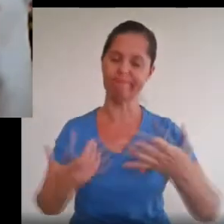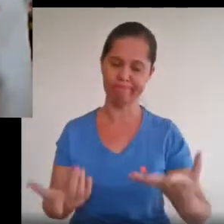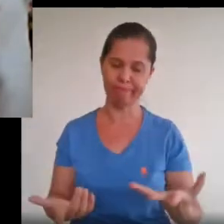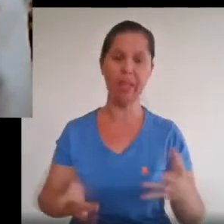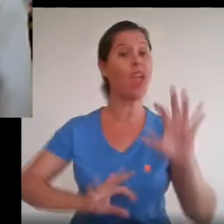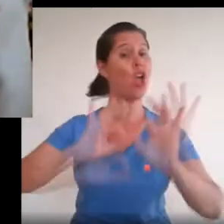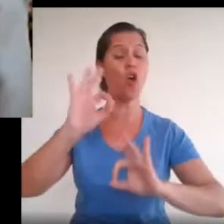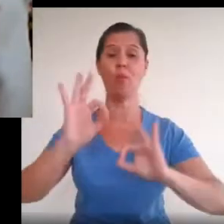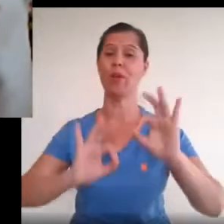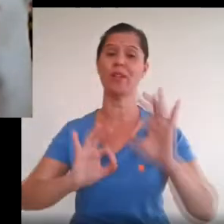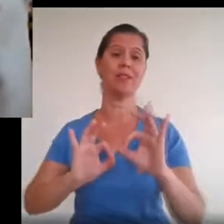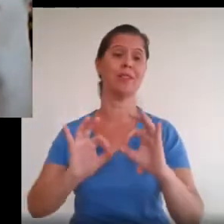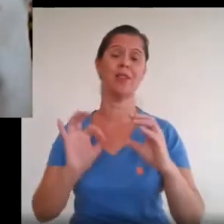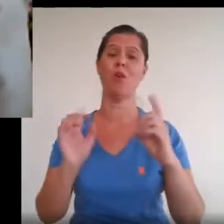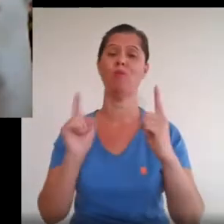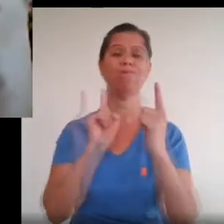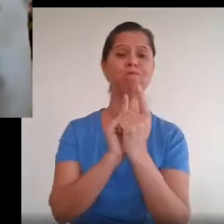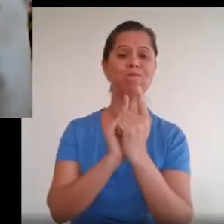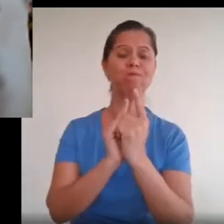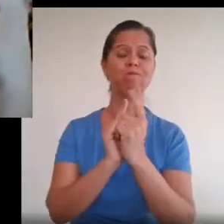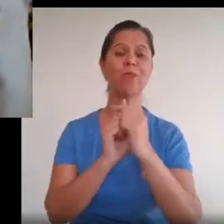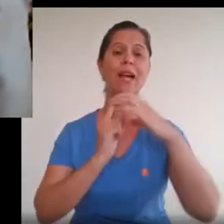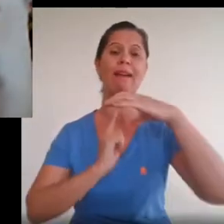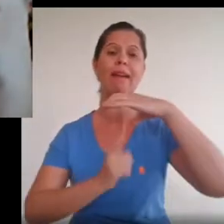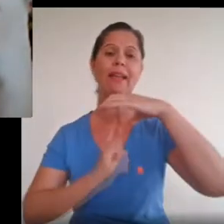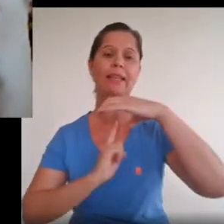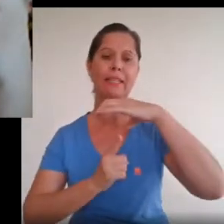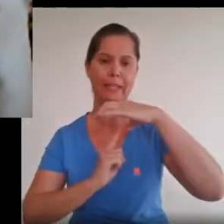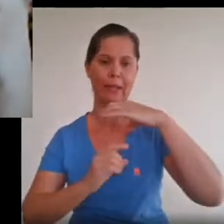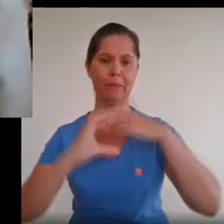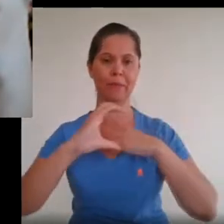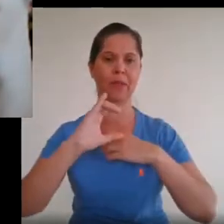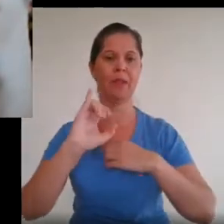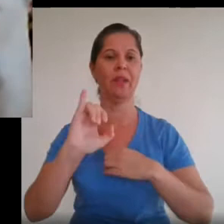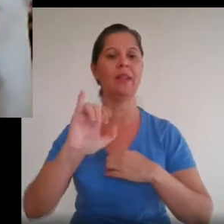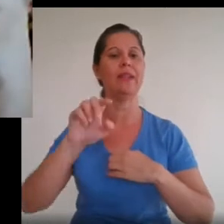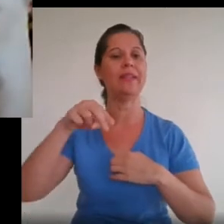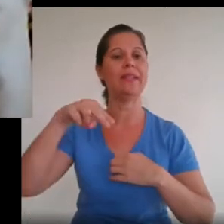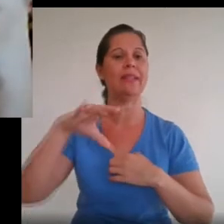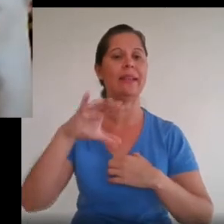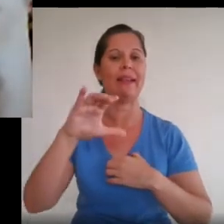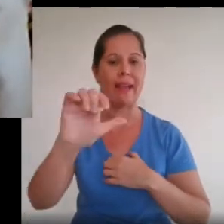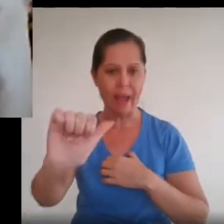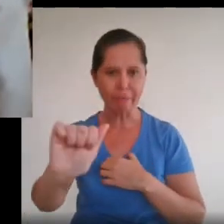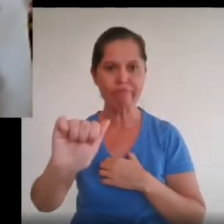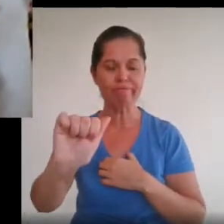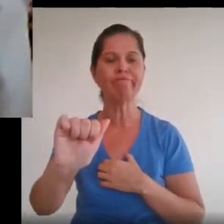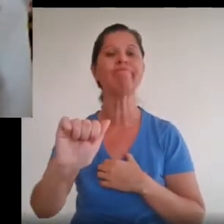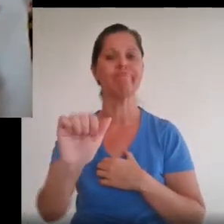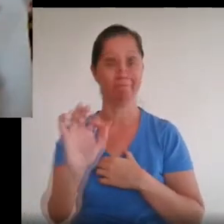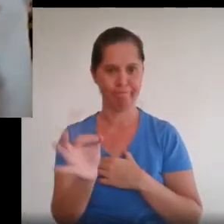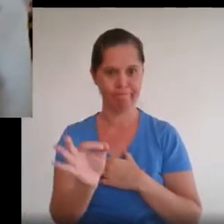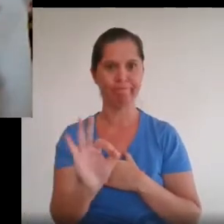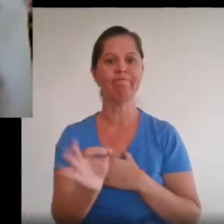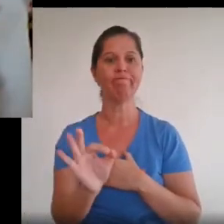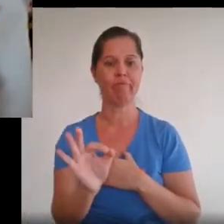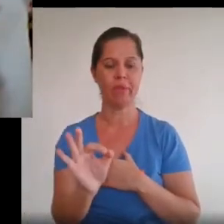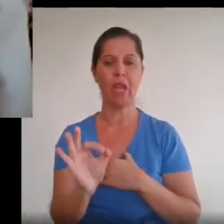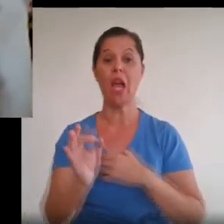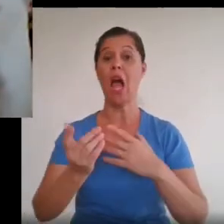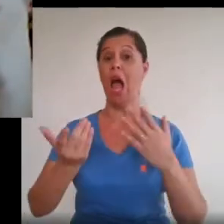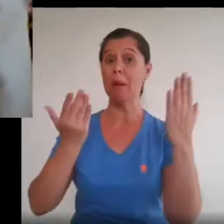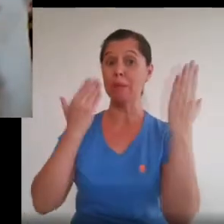deixar, né, de lado, nesse momento ele foi extremamente importante. As psicólogas